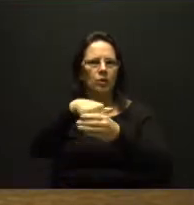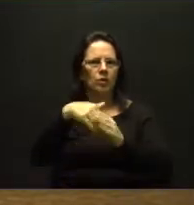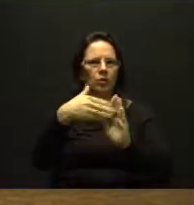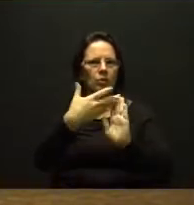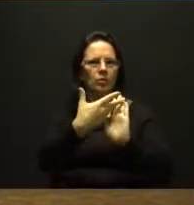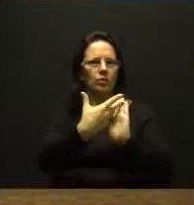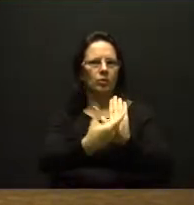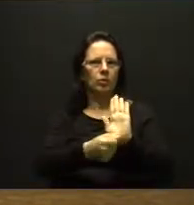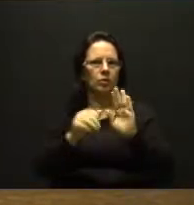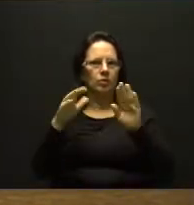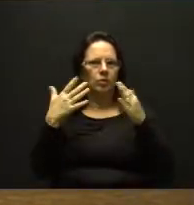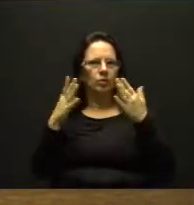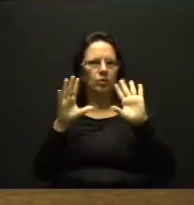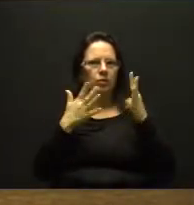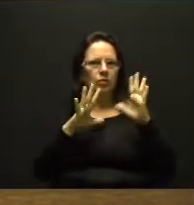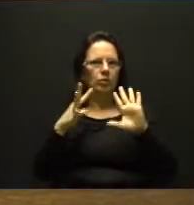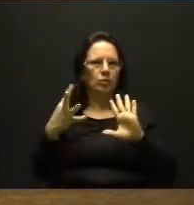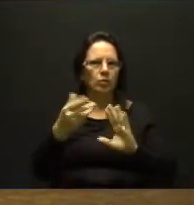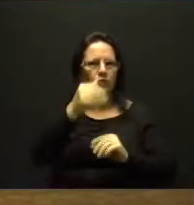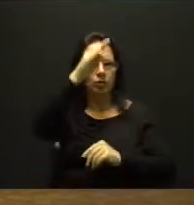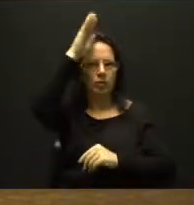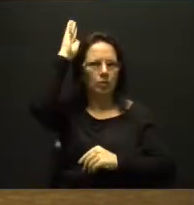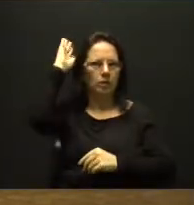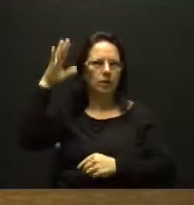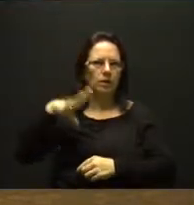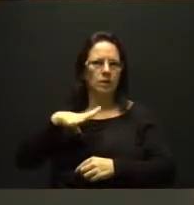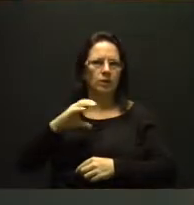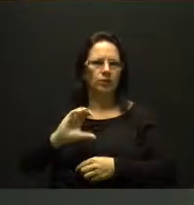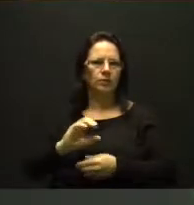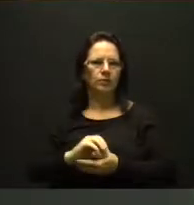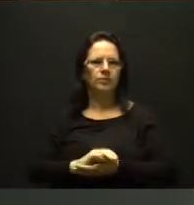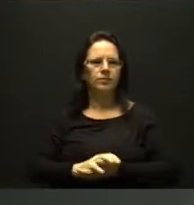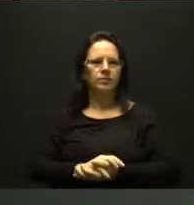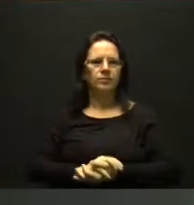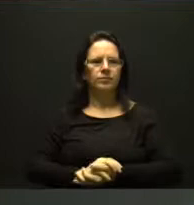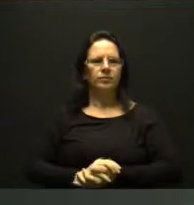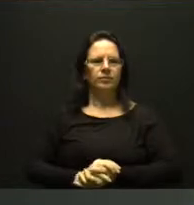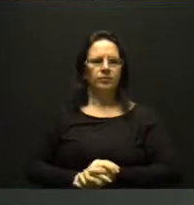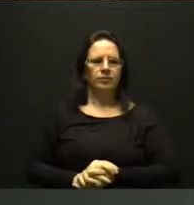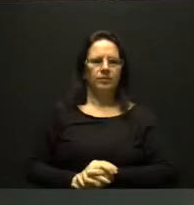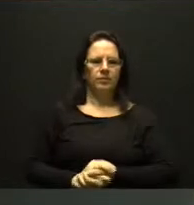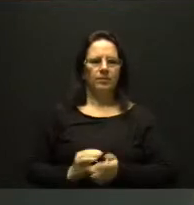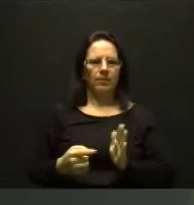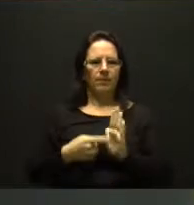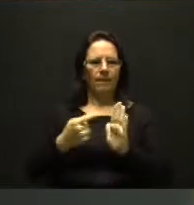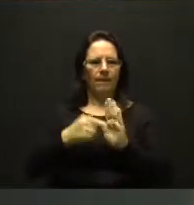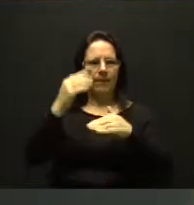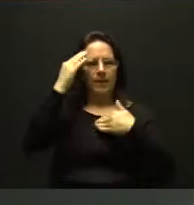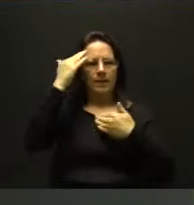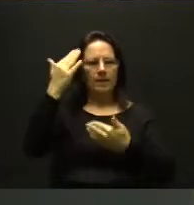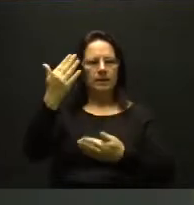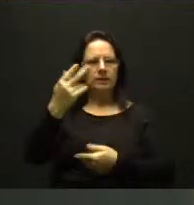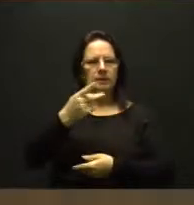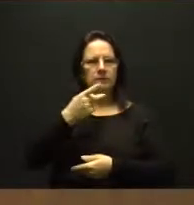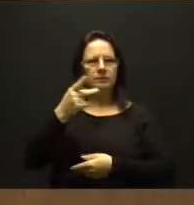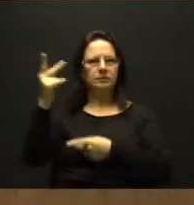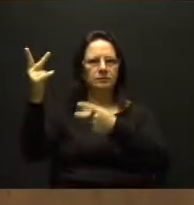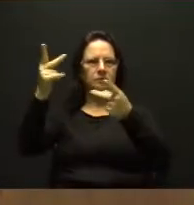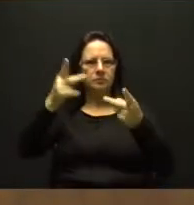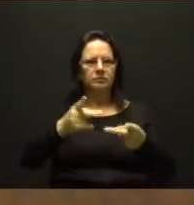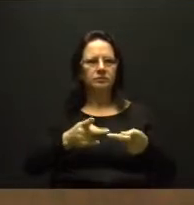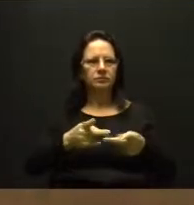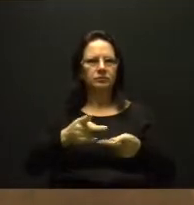favorável e parabenizo a todo o corpo de bombeiros da cidade primeiramente à presidência agradece registra a presença